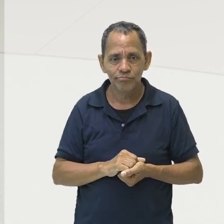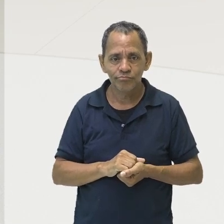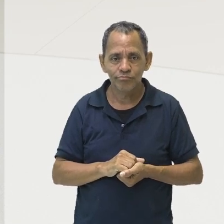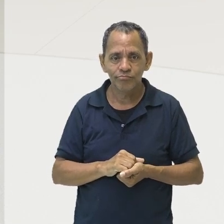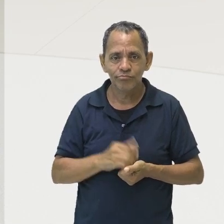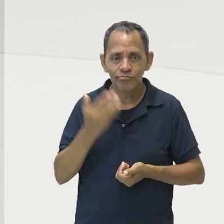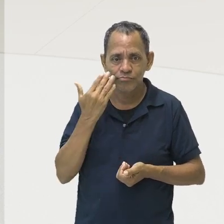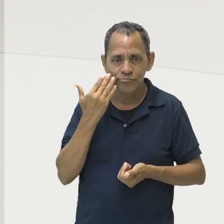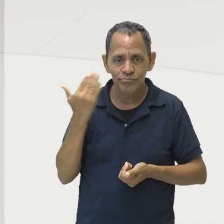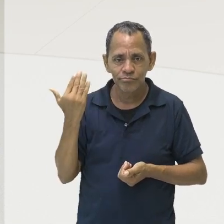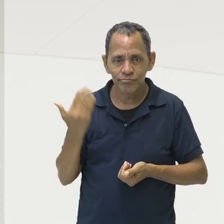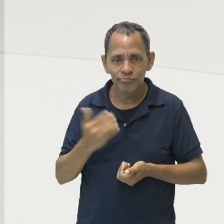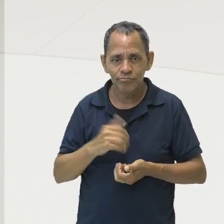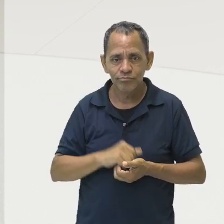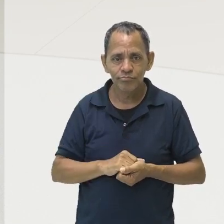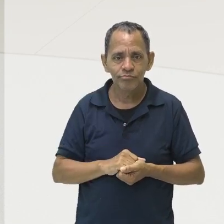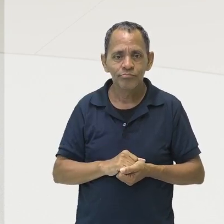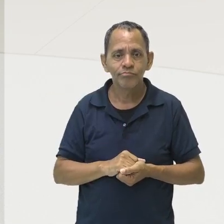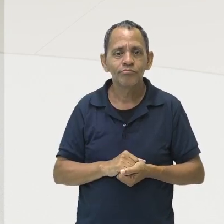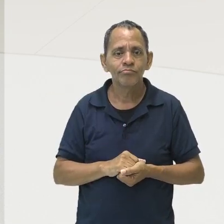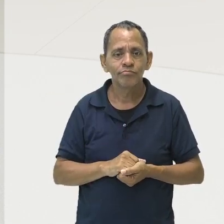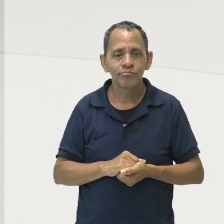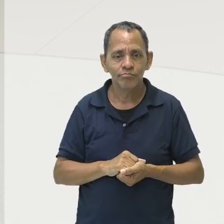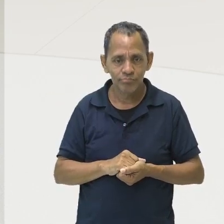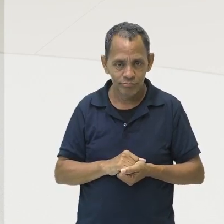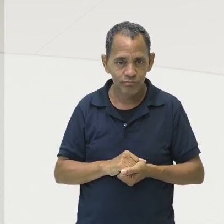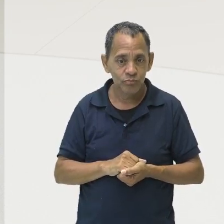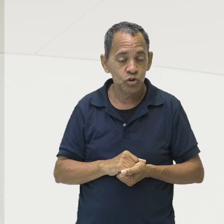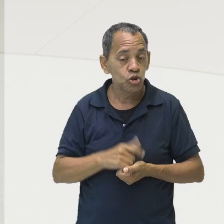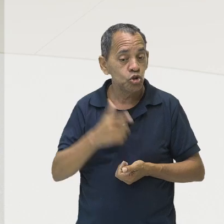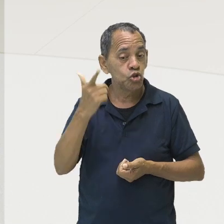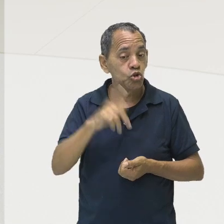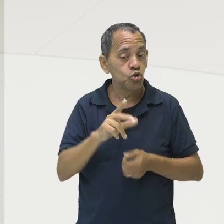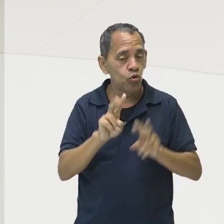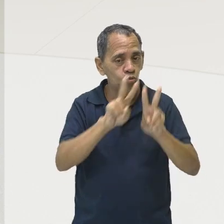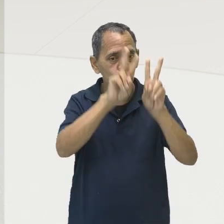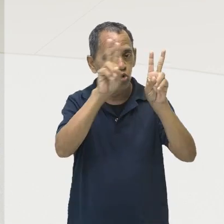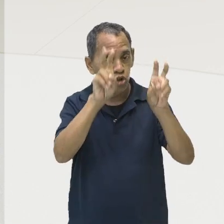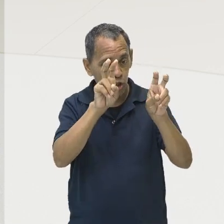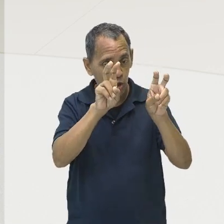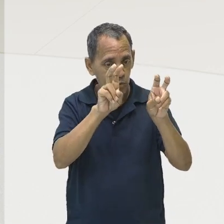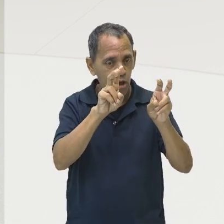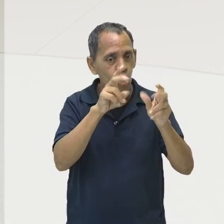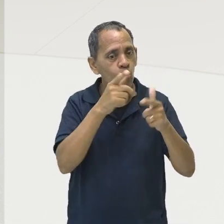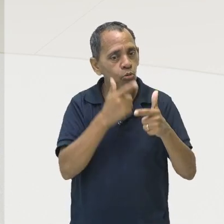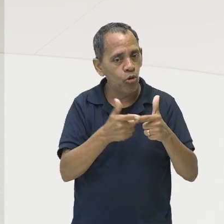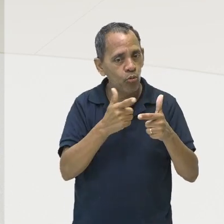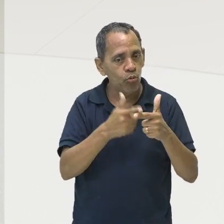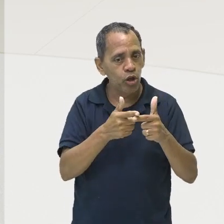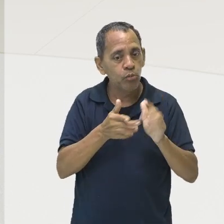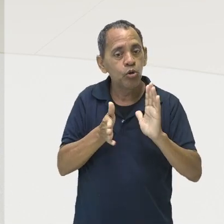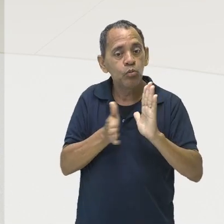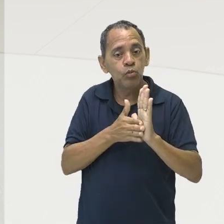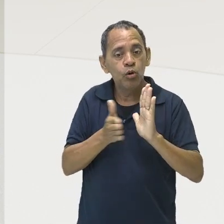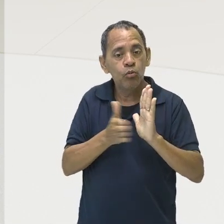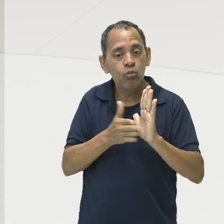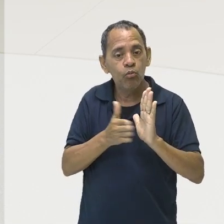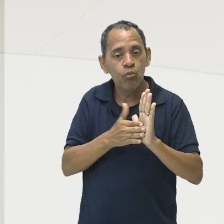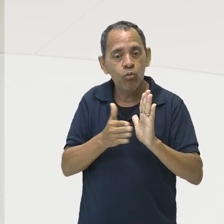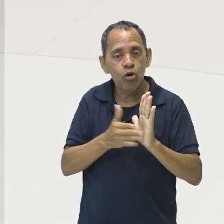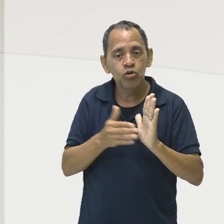conclusão. A retomada do tema e do problema e uma proposta de